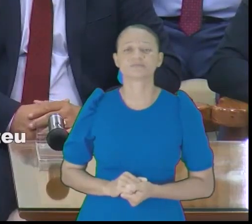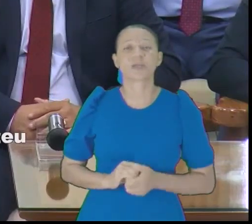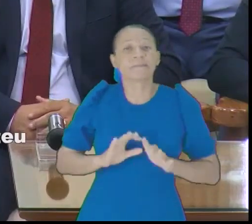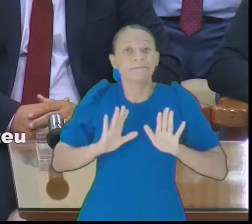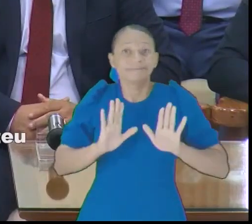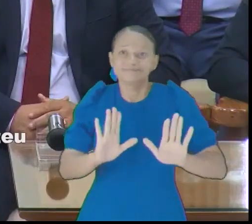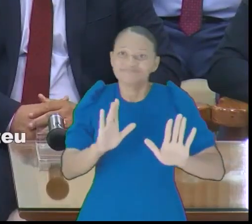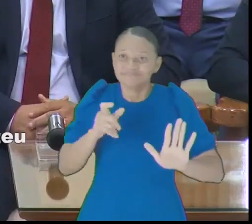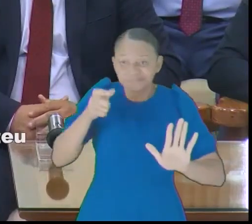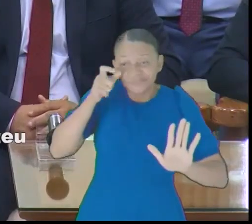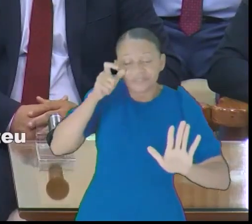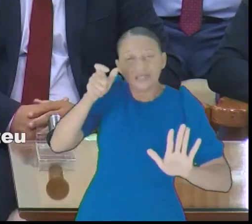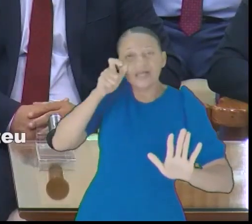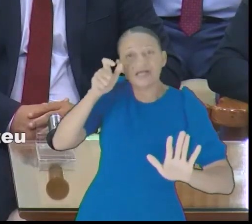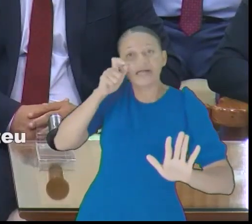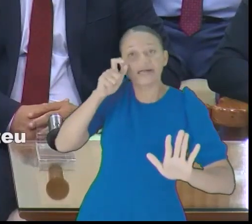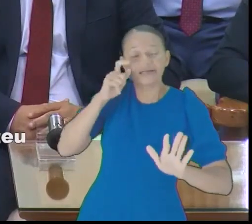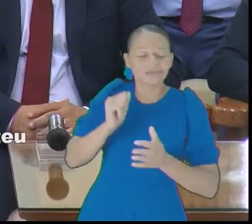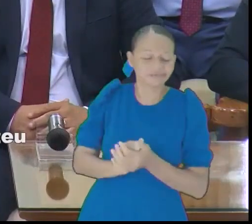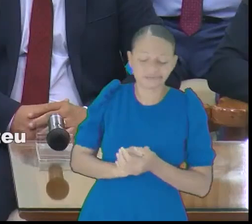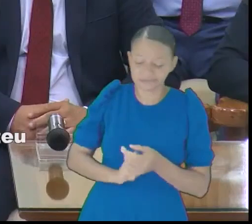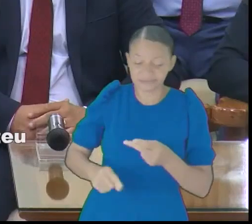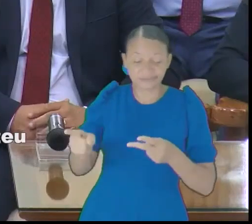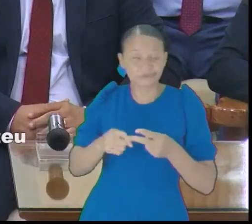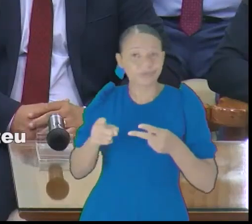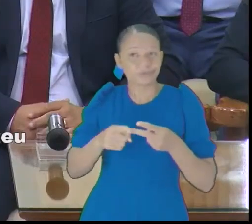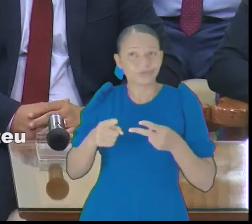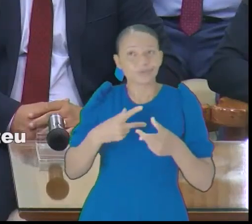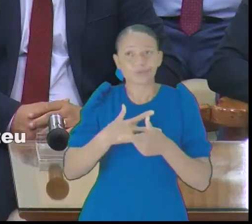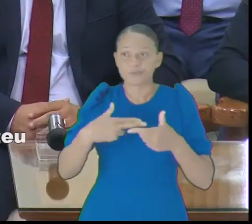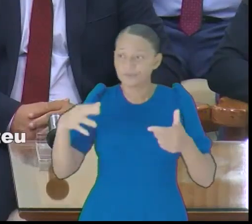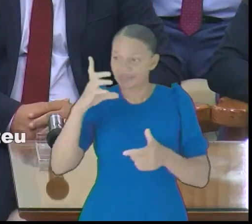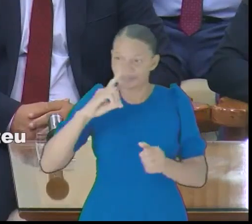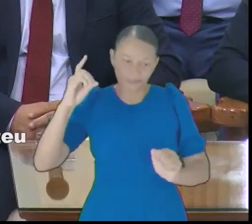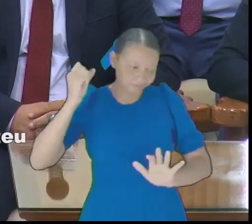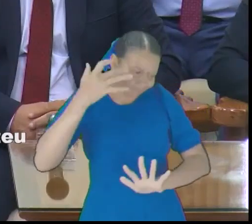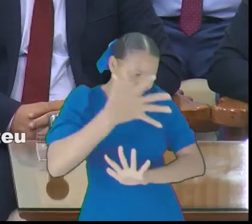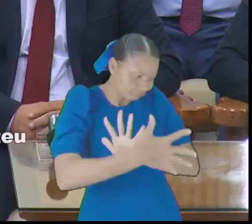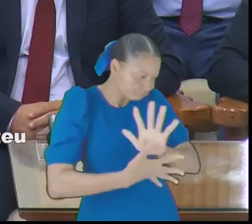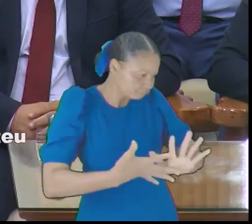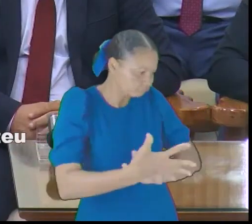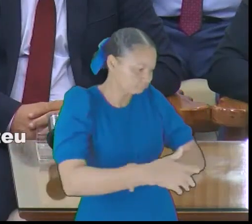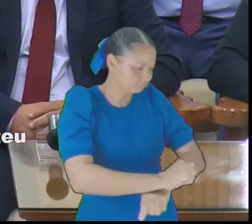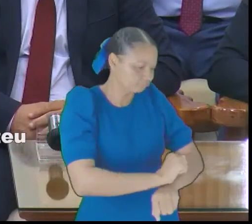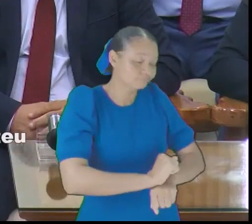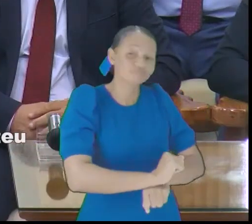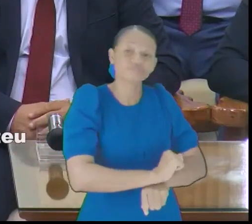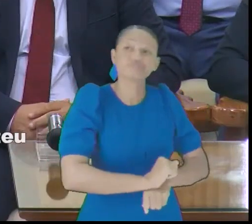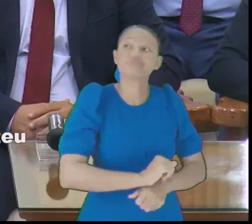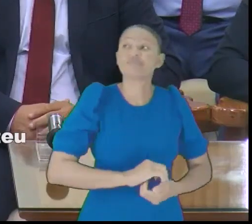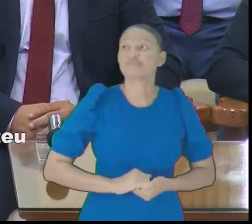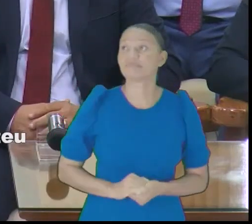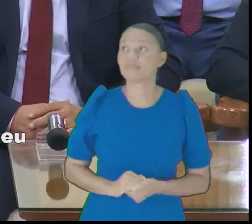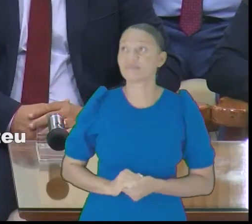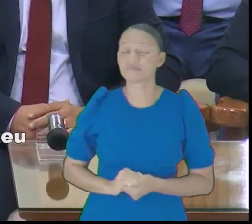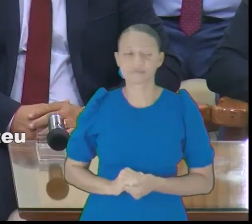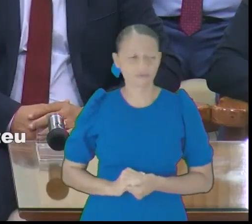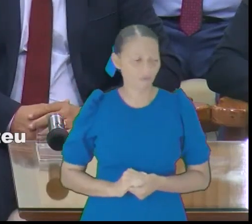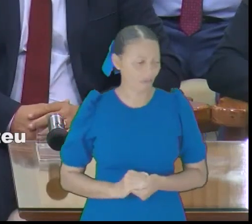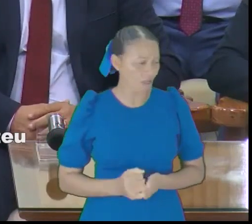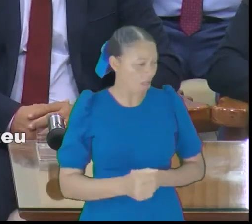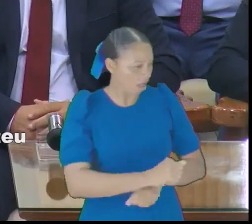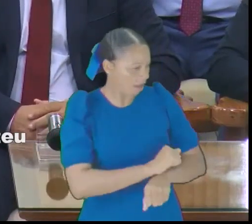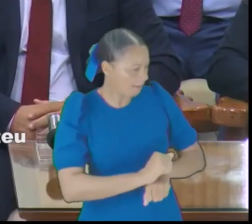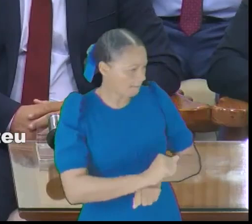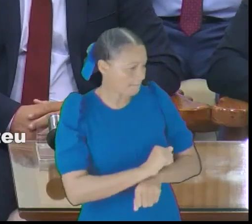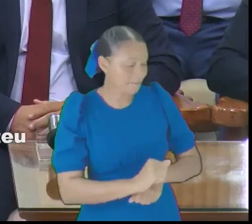Mas o interessante é que a segunda coisa que Deus fala para Abraão é que: Abraão,